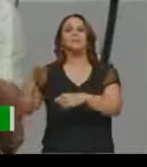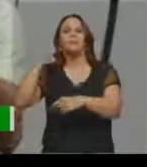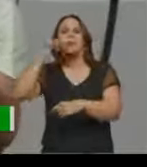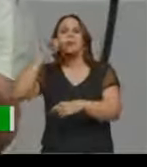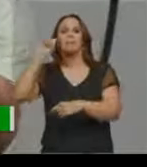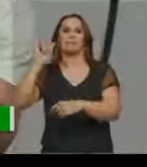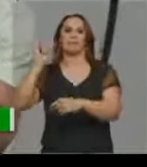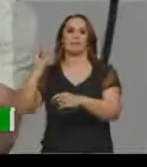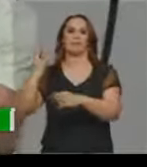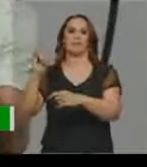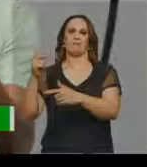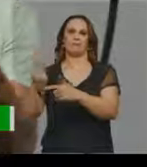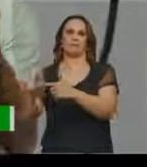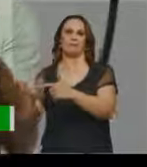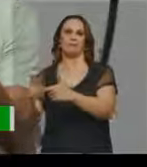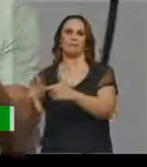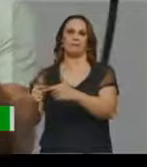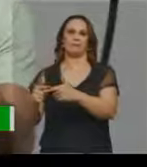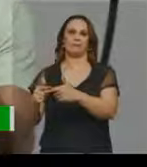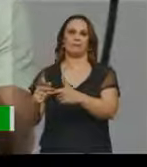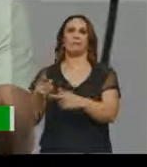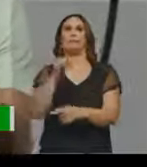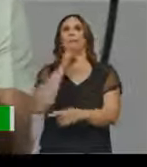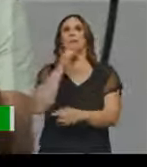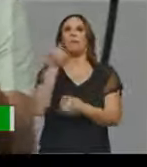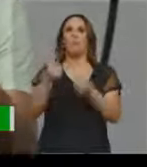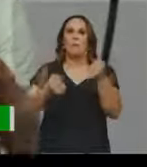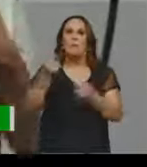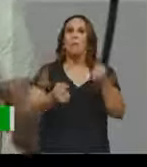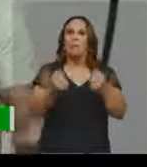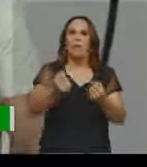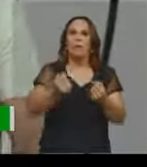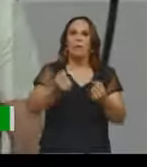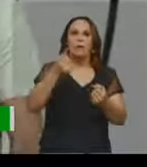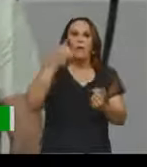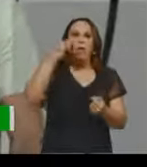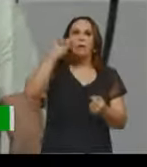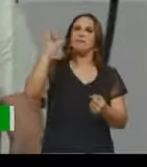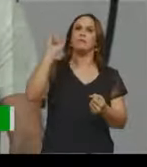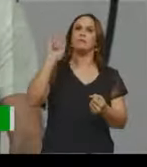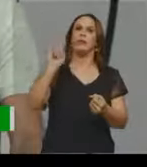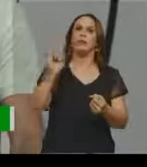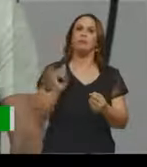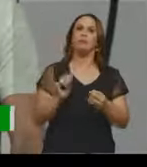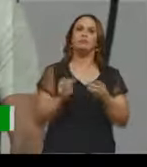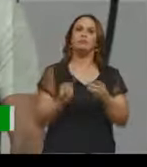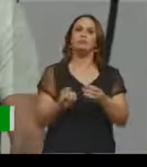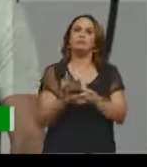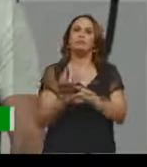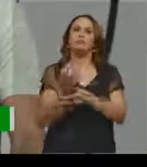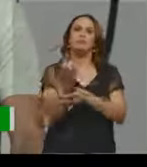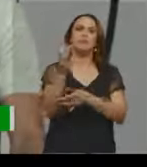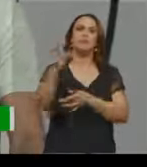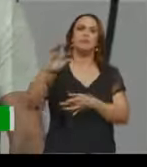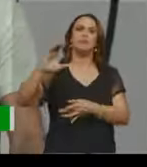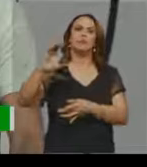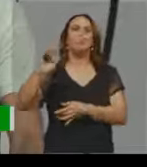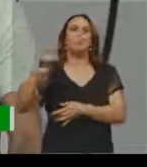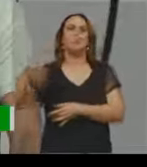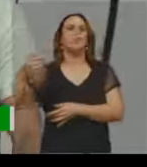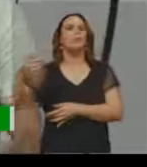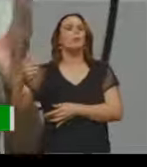exemplo, você pode ter catalisadores nos canos de descarga dos carros para diminuir a quantidade de gás carbônico que é liberada ali no ambiente.